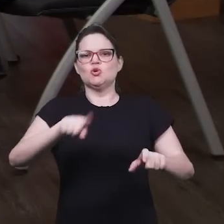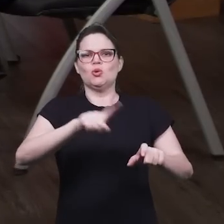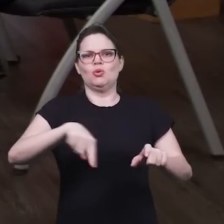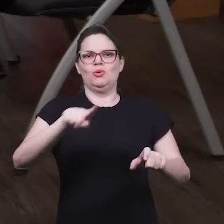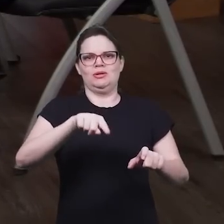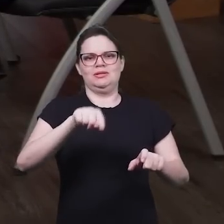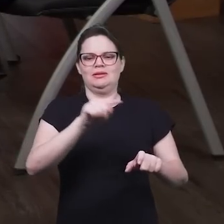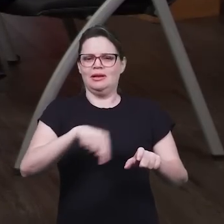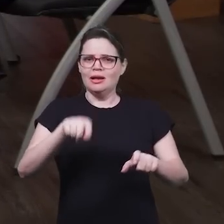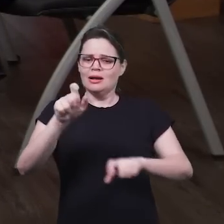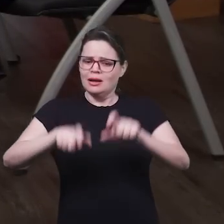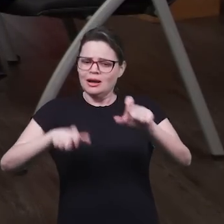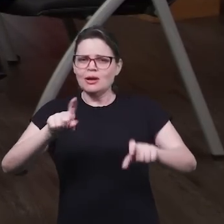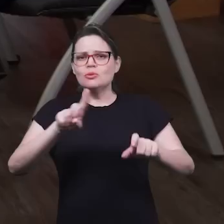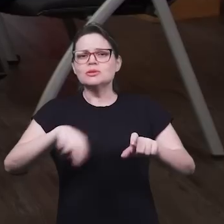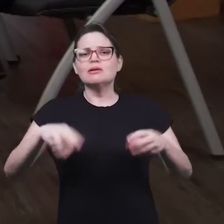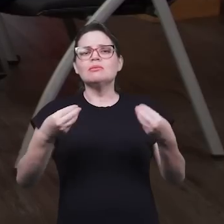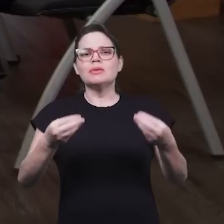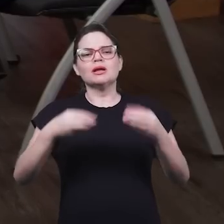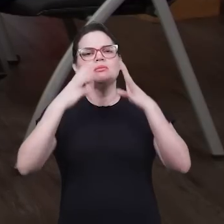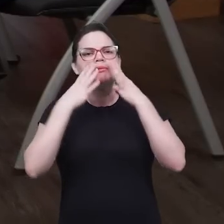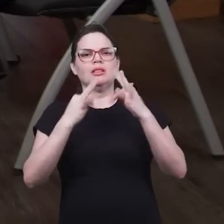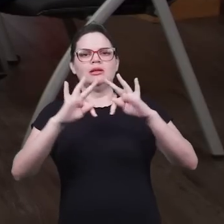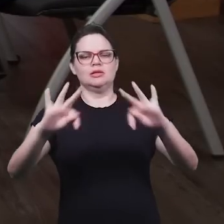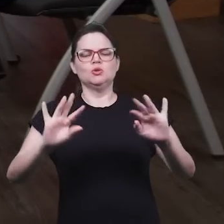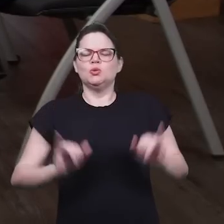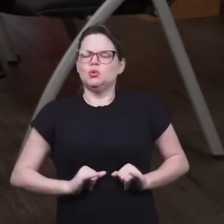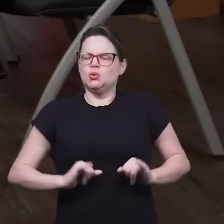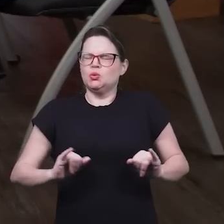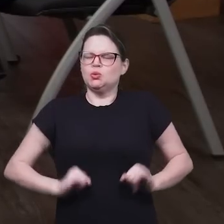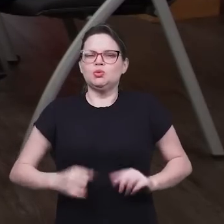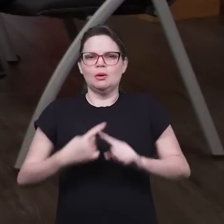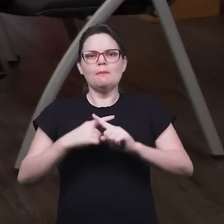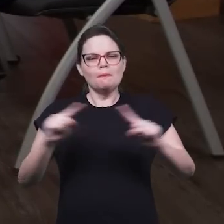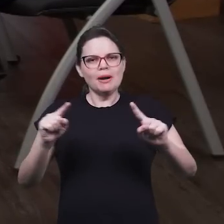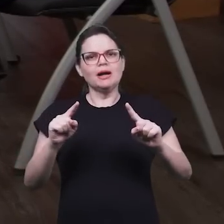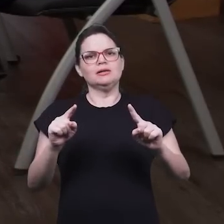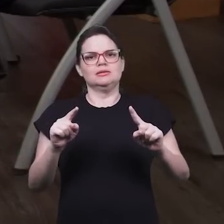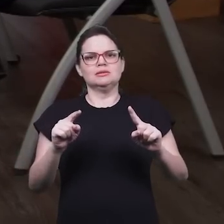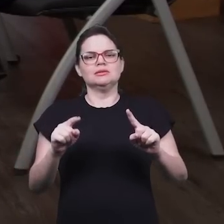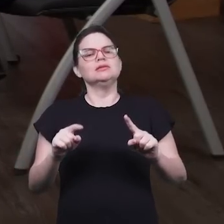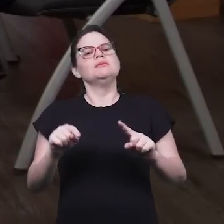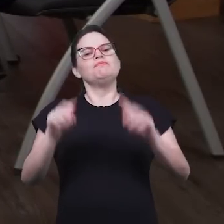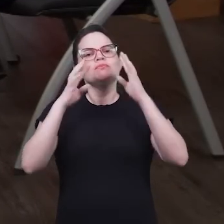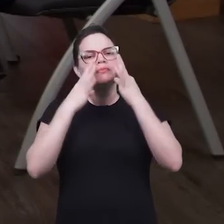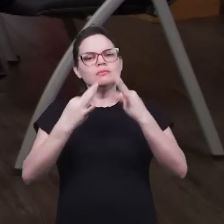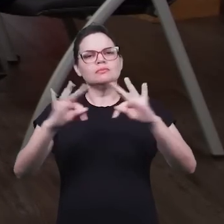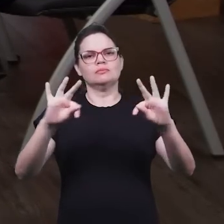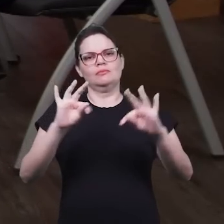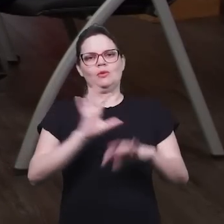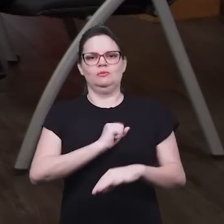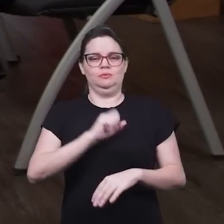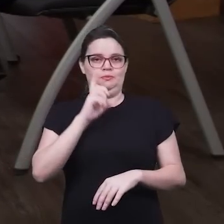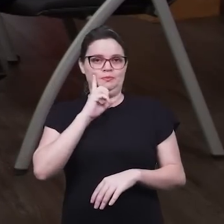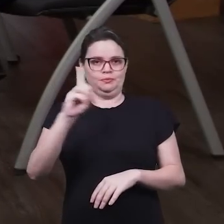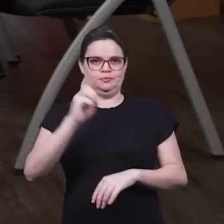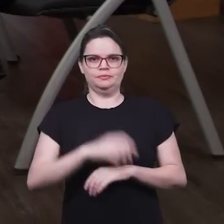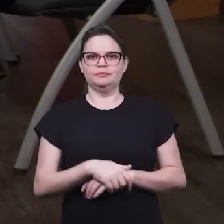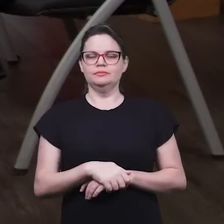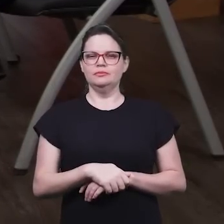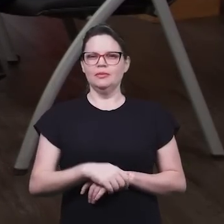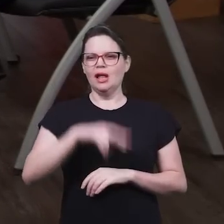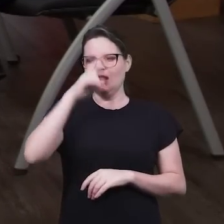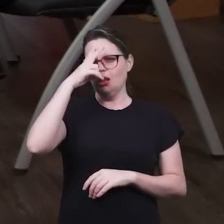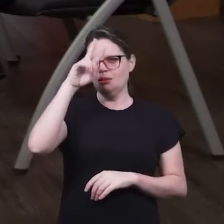13, 24, que fala da parábola do semeador. Eu vou pedir que o Júlio comente, mas